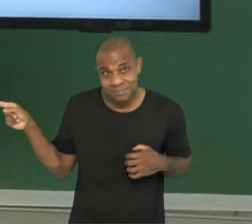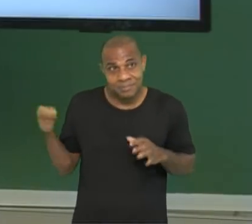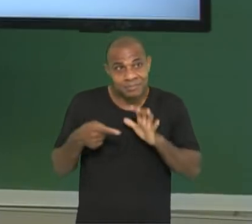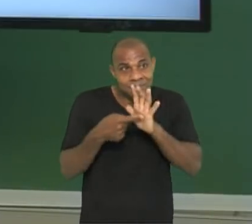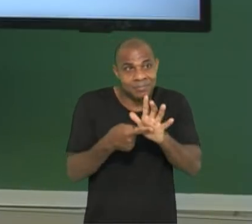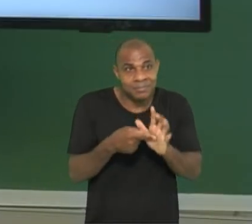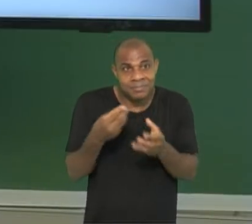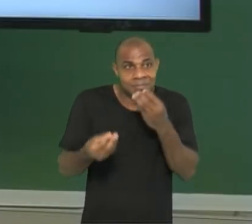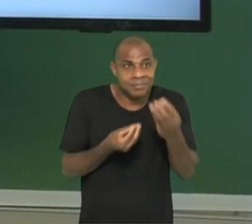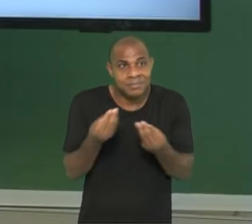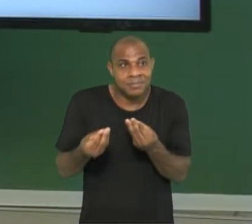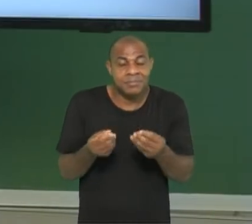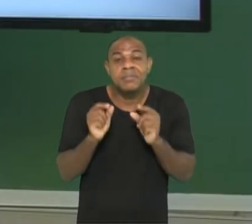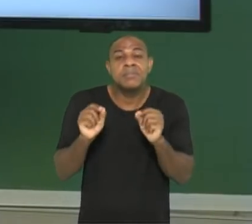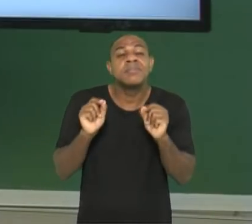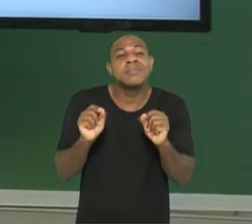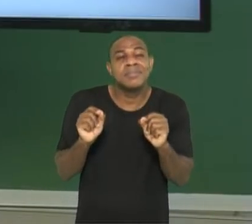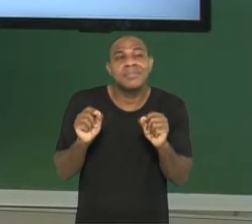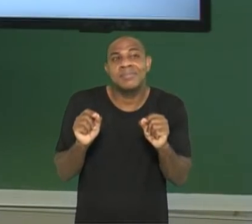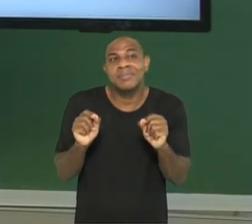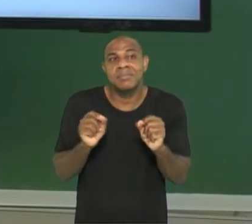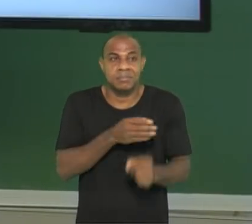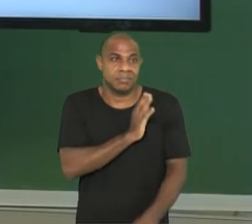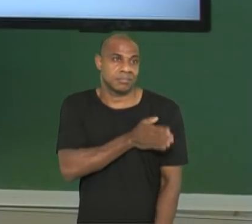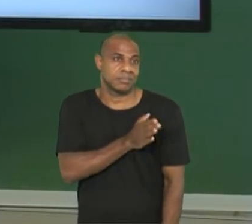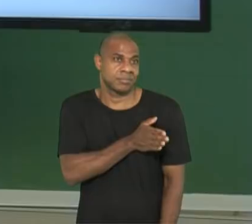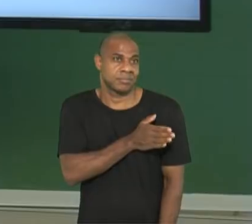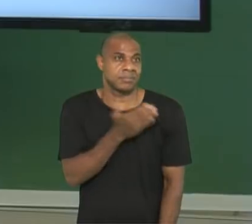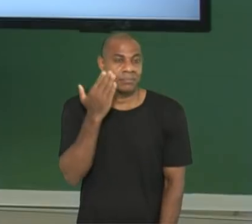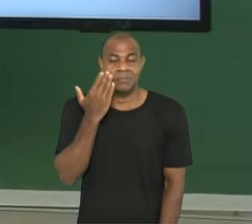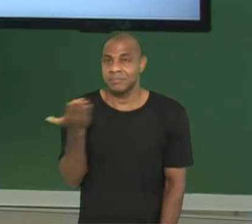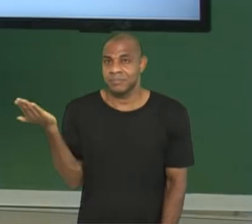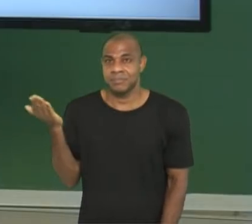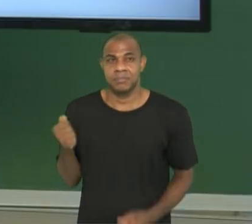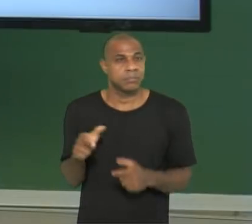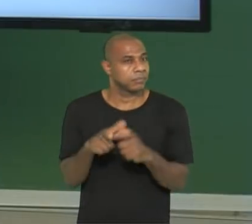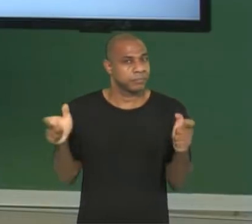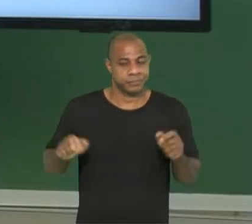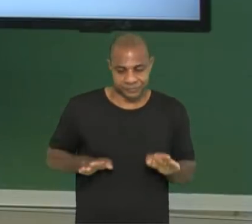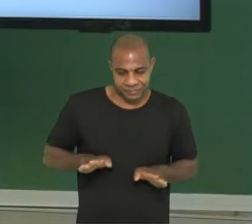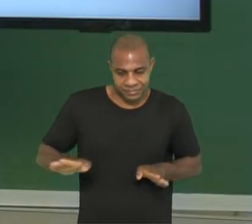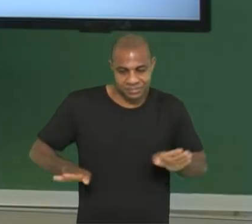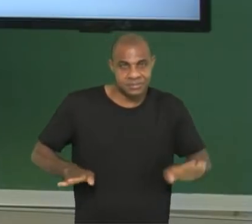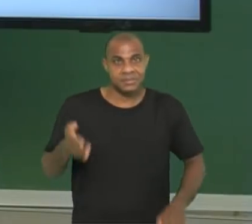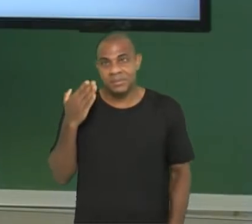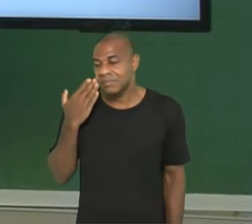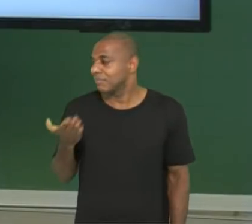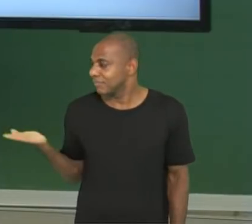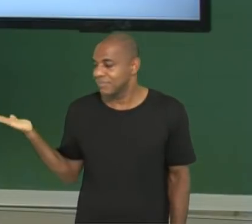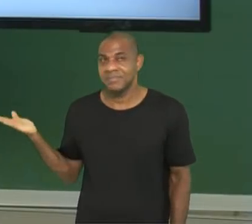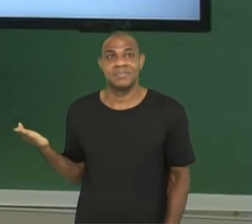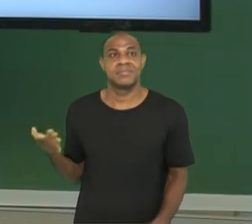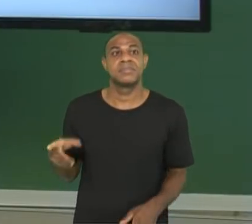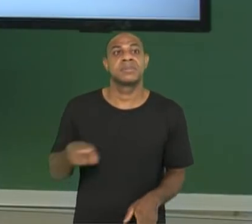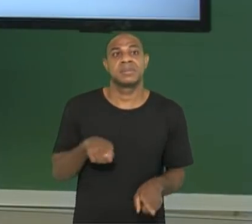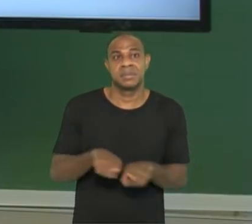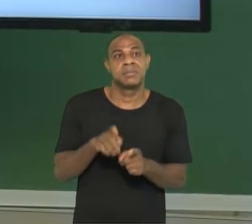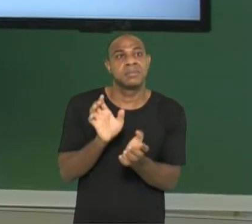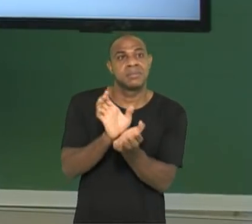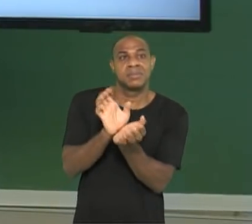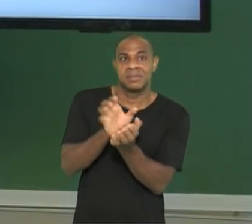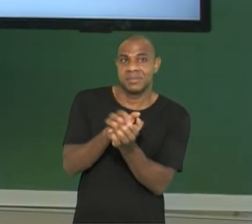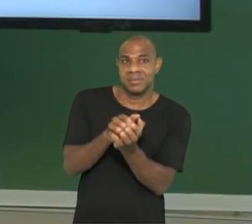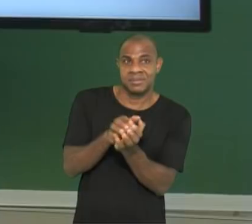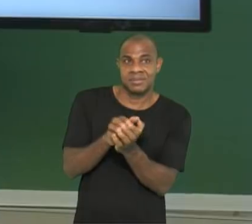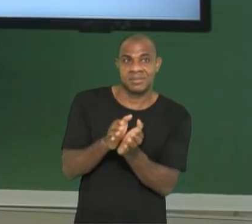o torterra, para mostrar pra gente o coração da maioria dos répteis. Mas aí nós temos os crocodilos, que tem aqui